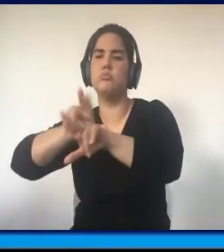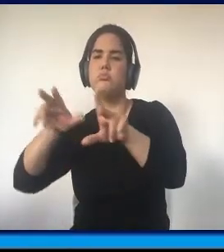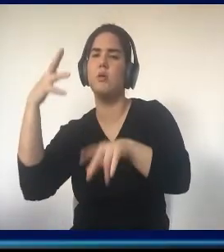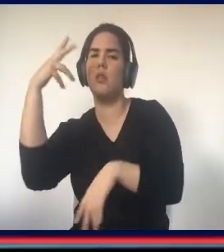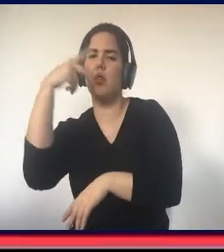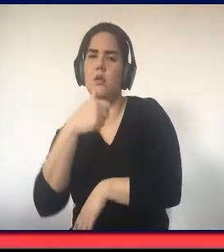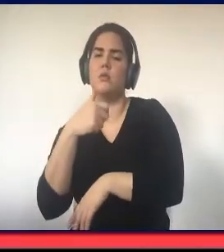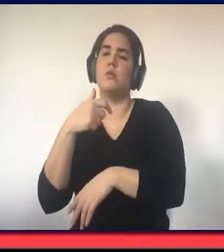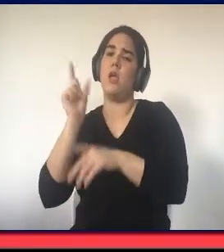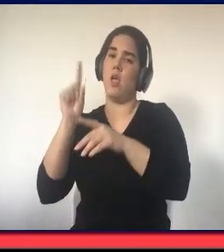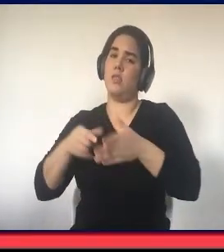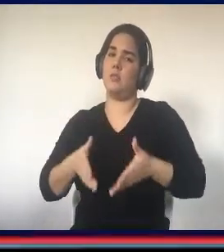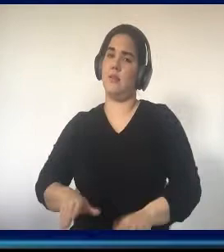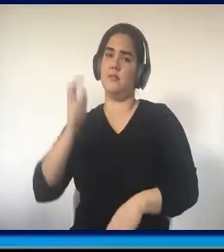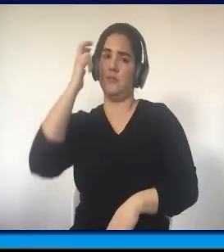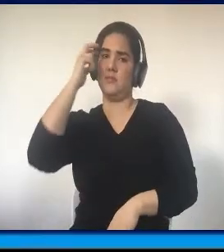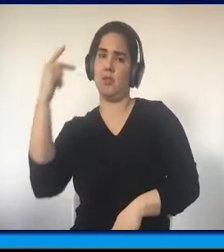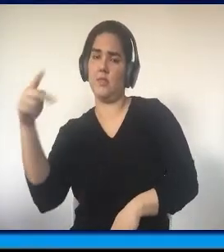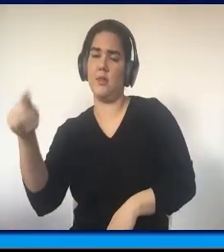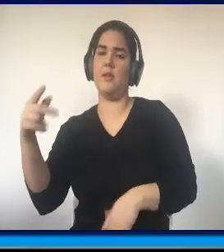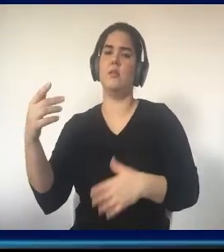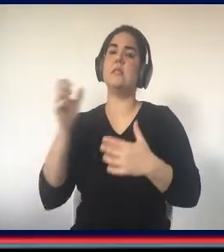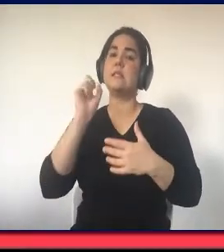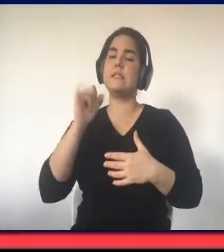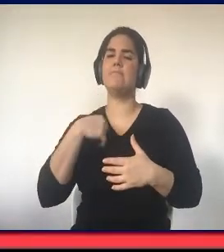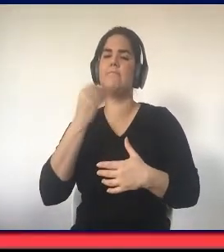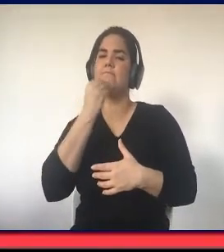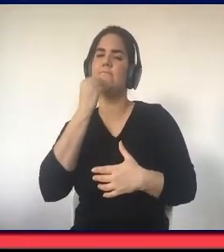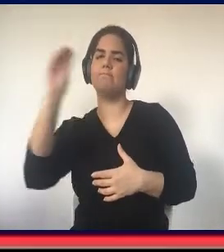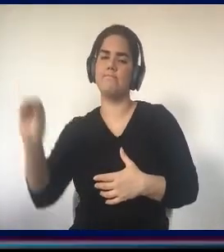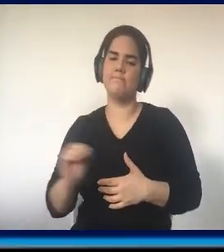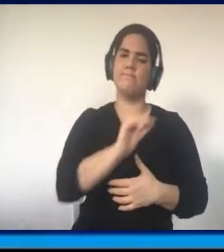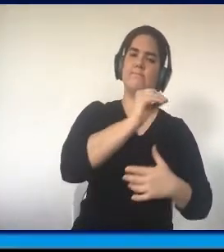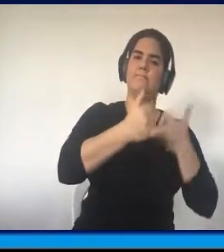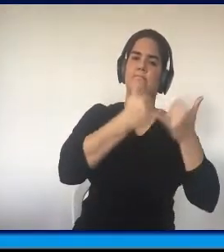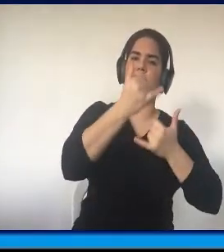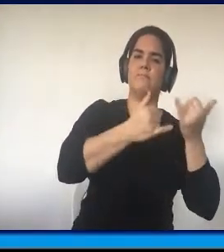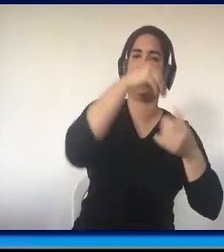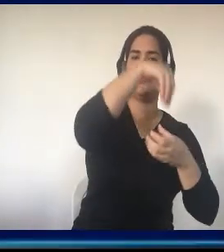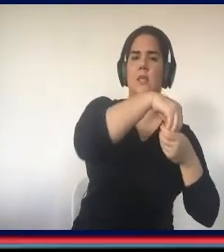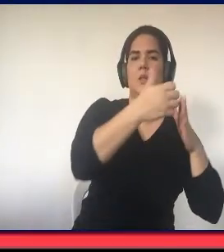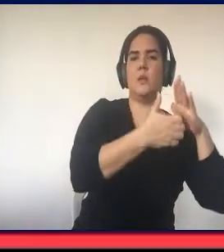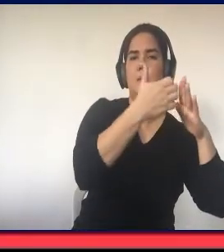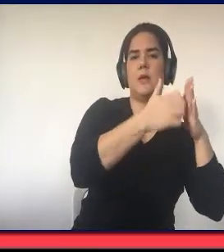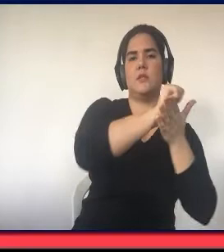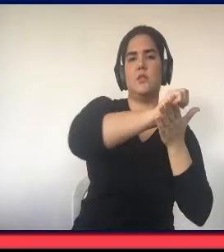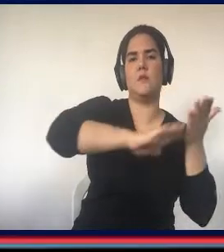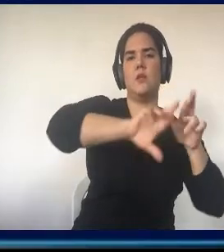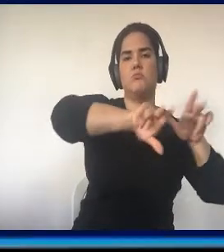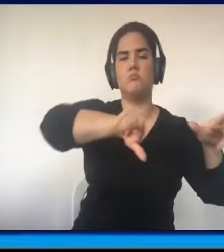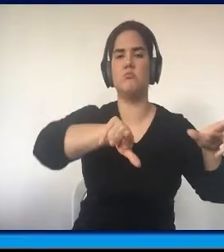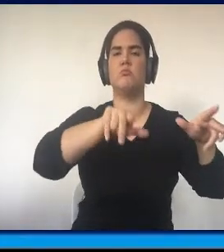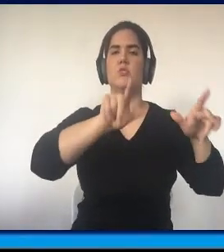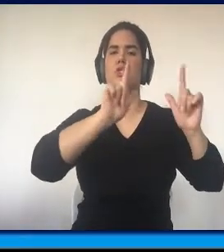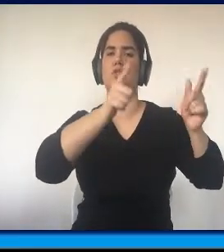sua empresa, das suas atividades, né? Um exemplo, hoje a gente já encontra empresas de recreação colocando